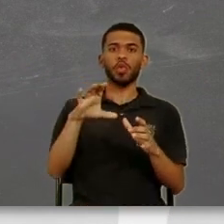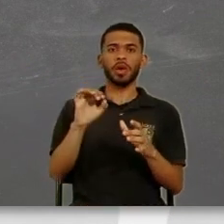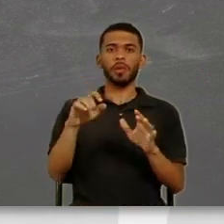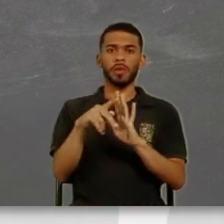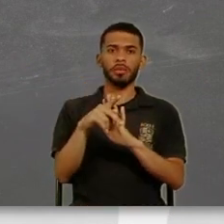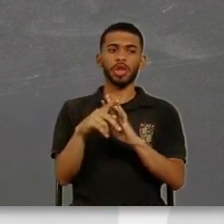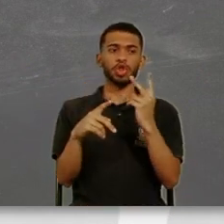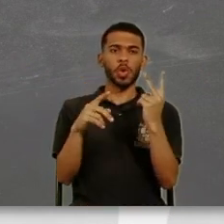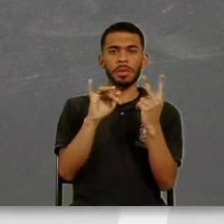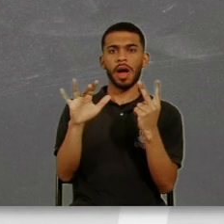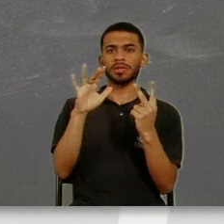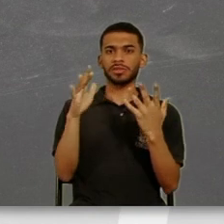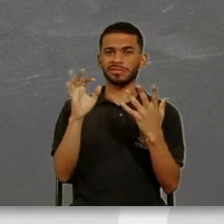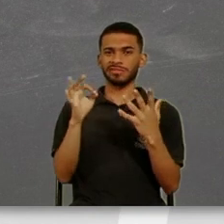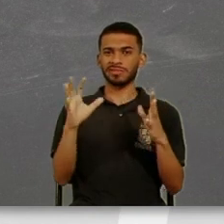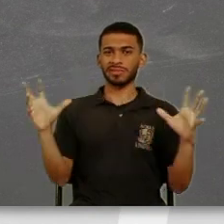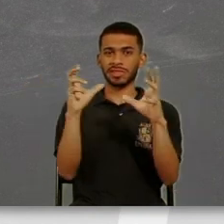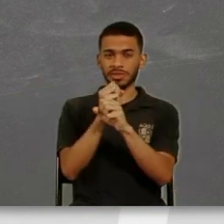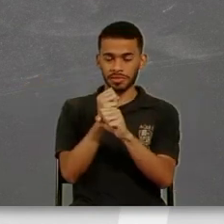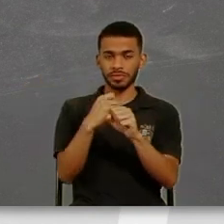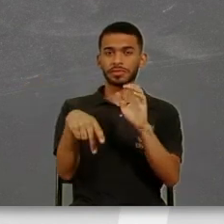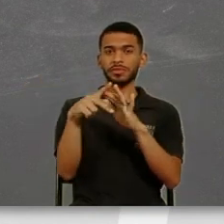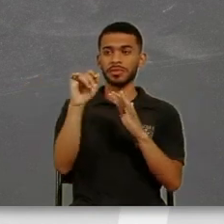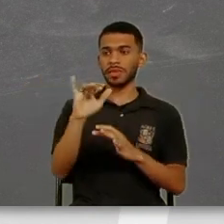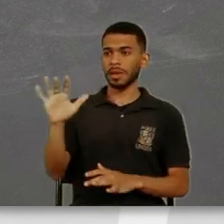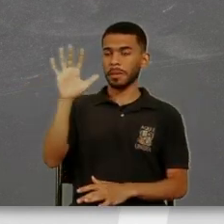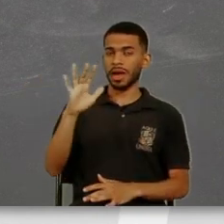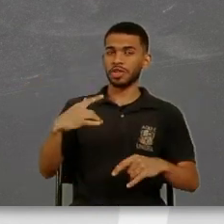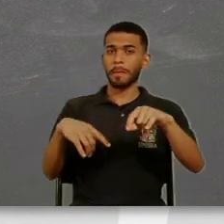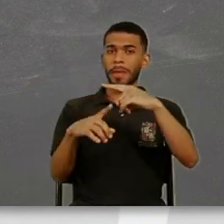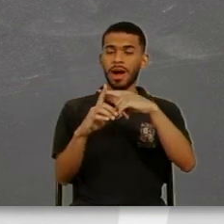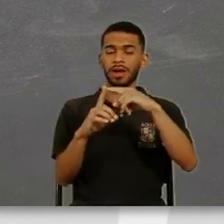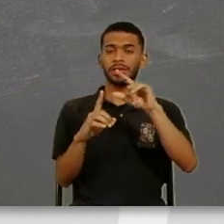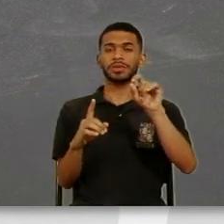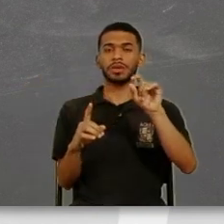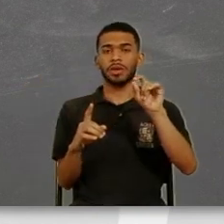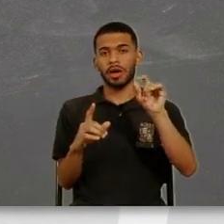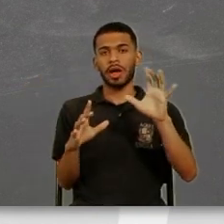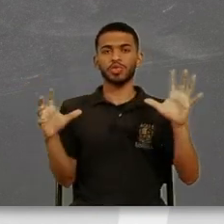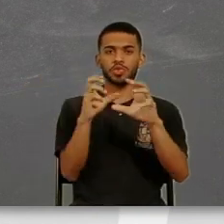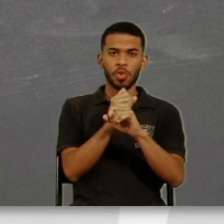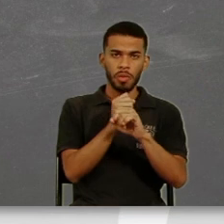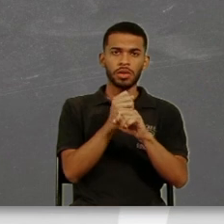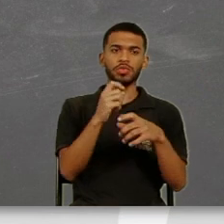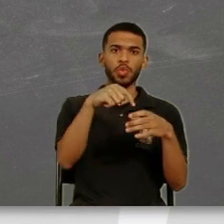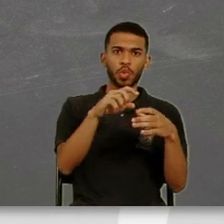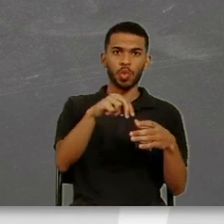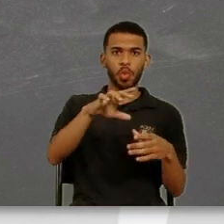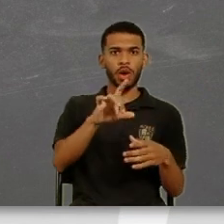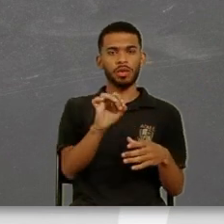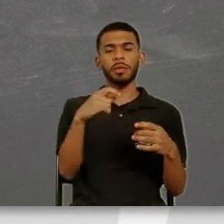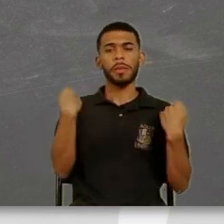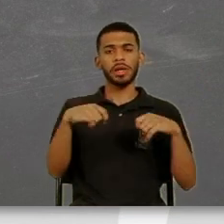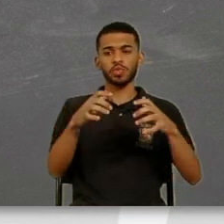vetores para a imagem. A soma da dimensão da imagem mais a soma da dimensão do núcleo precisa da